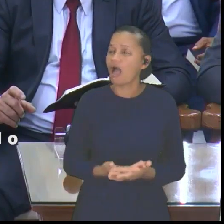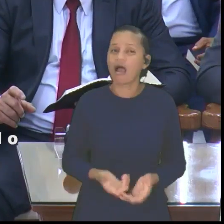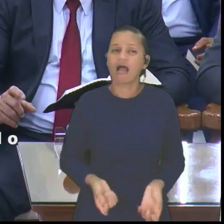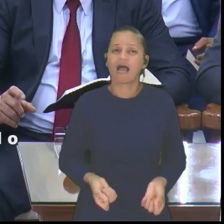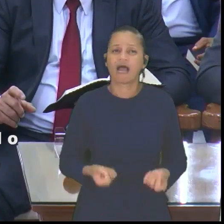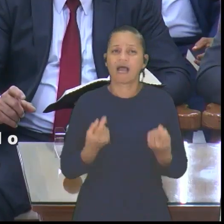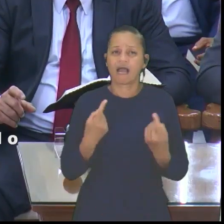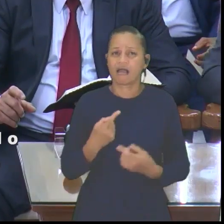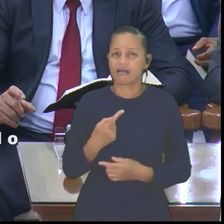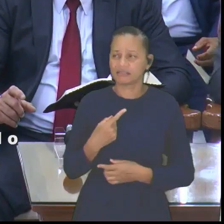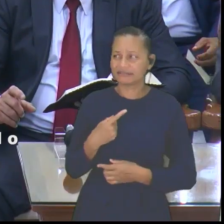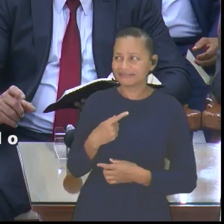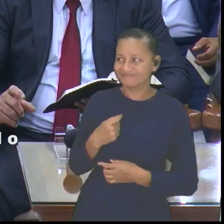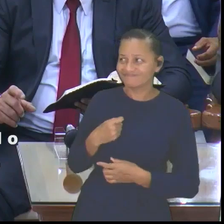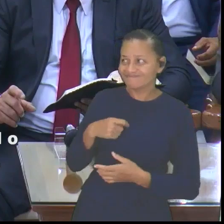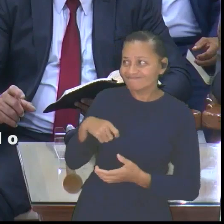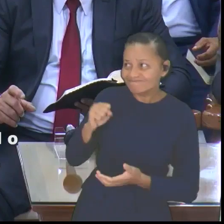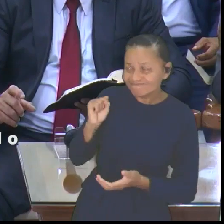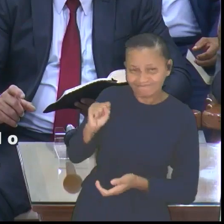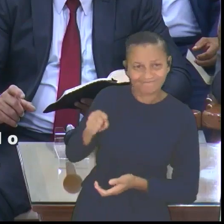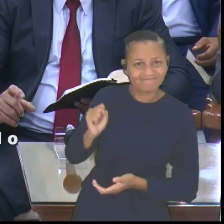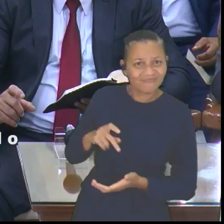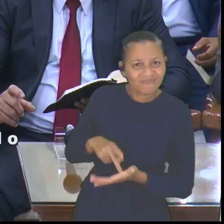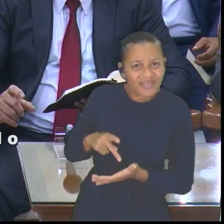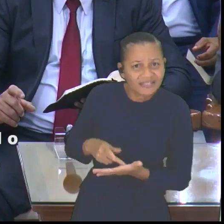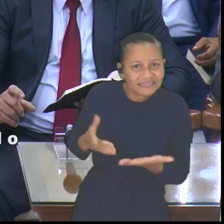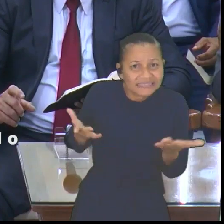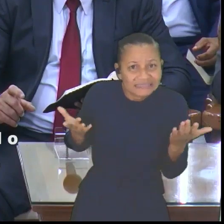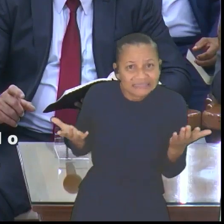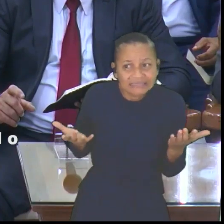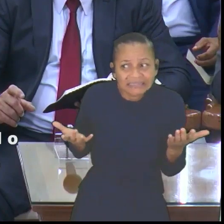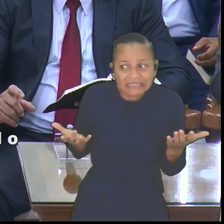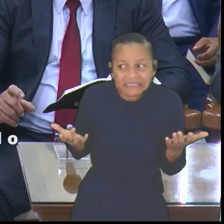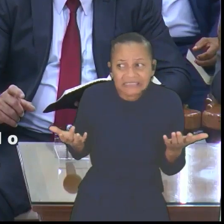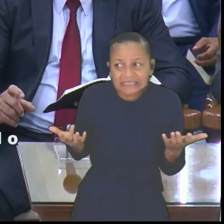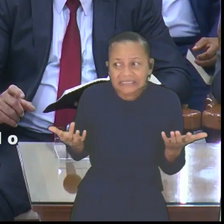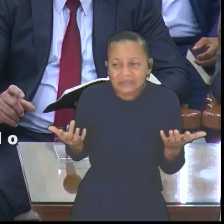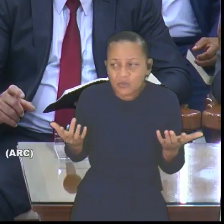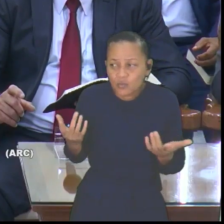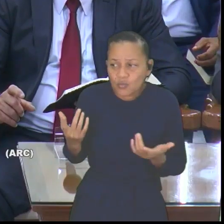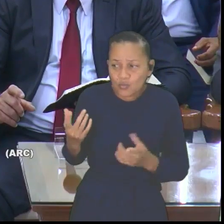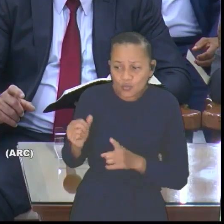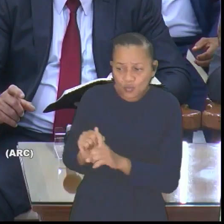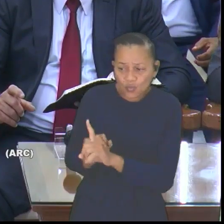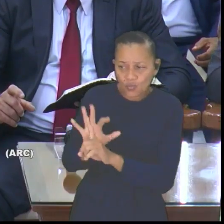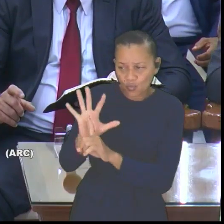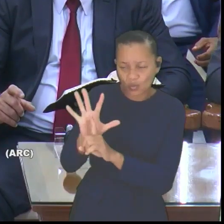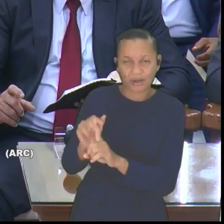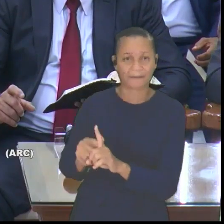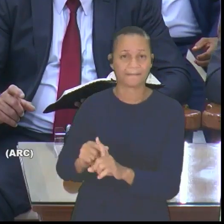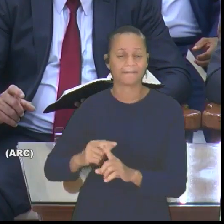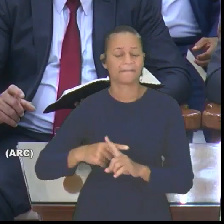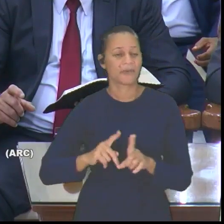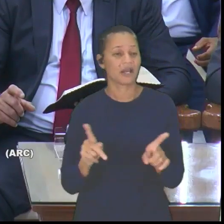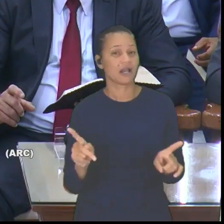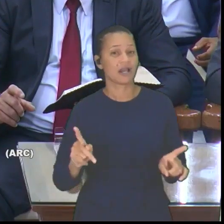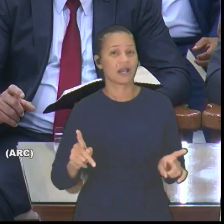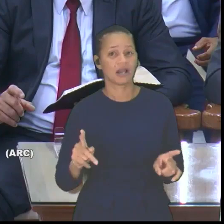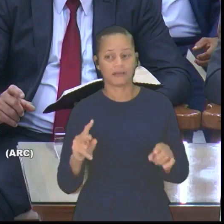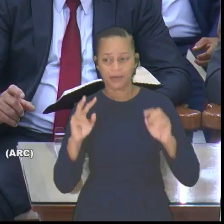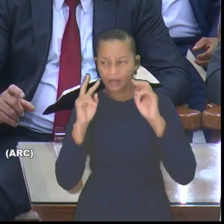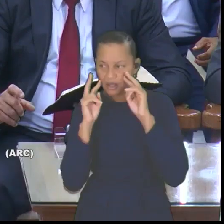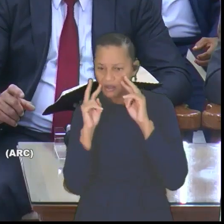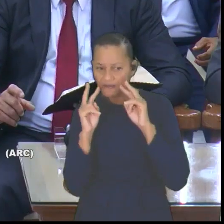disse: será que eu estou sonhando, irmão? E que estava sendo feito por um anjo ou pelo anjo, mas cuidava que via